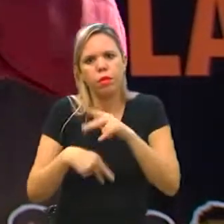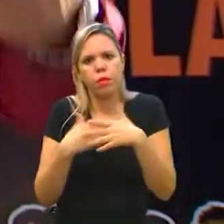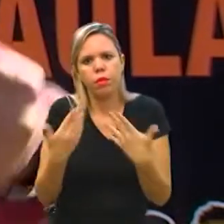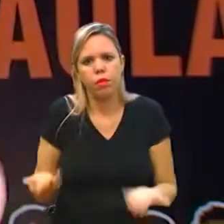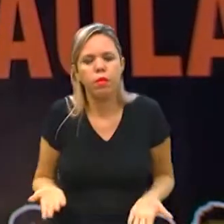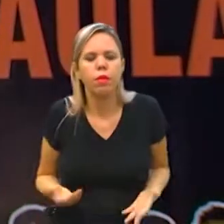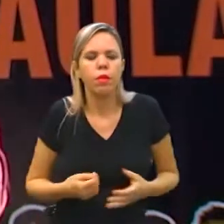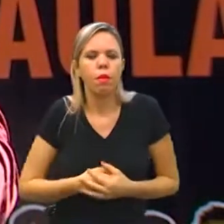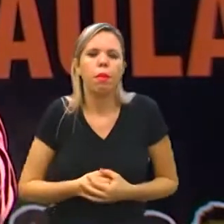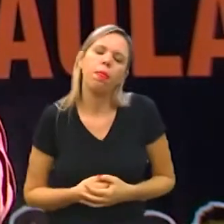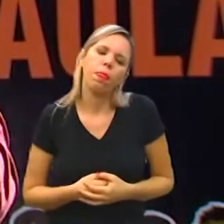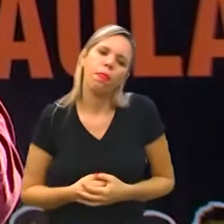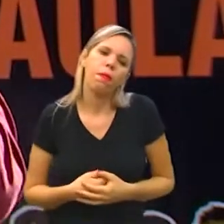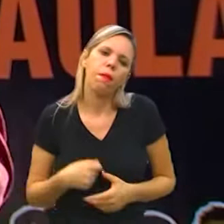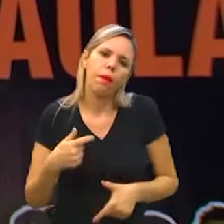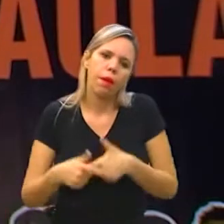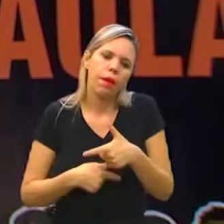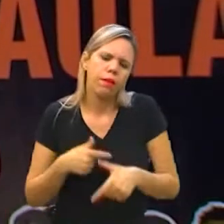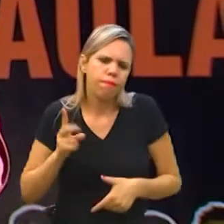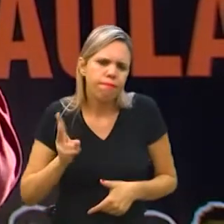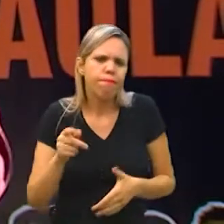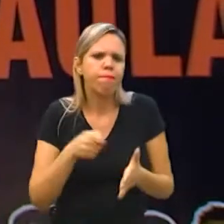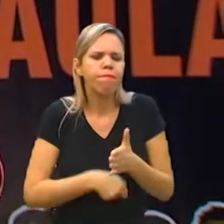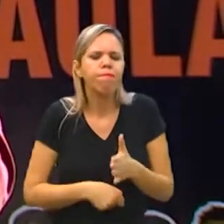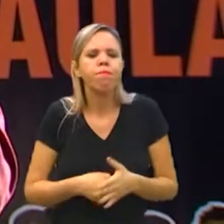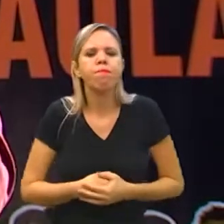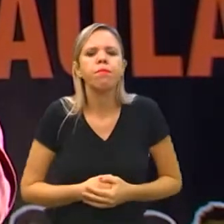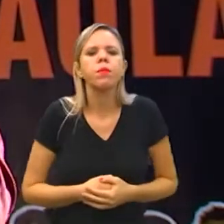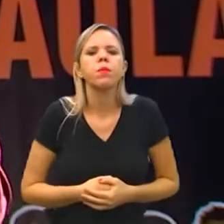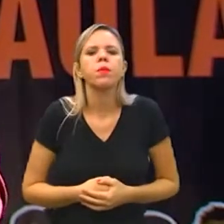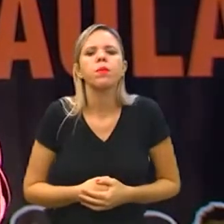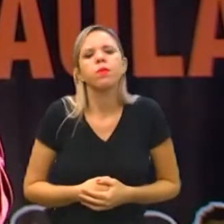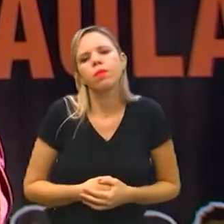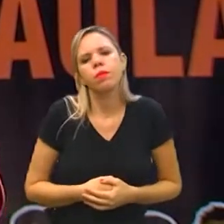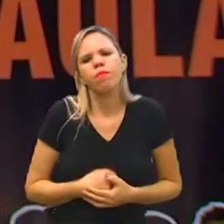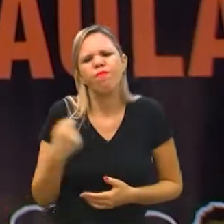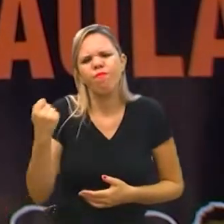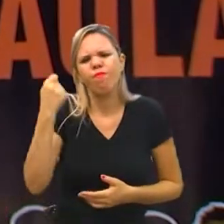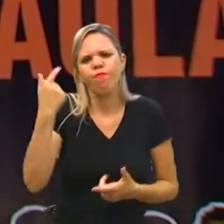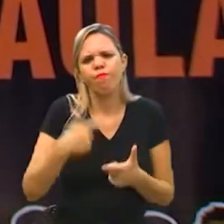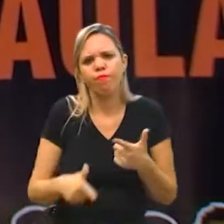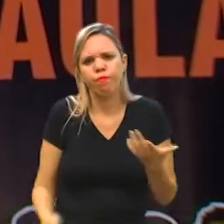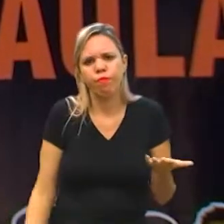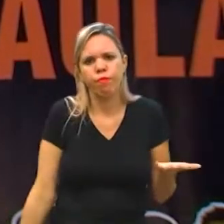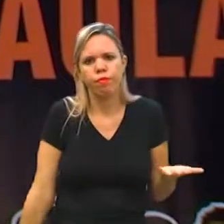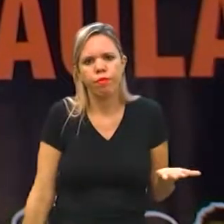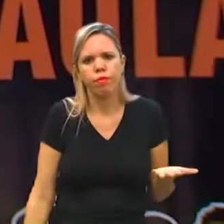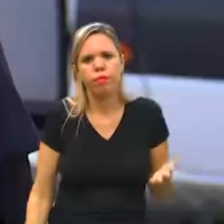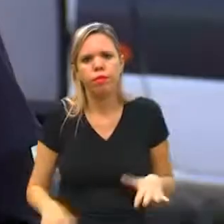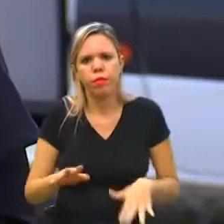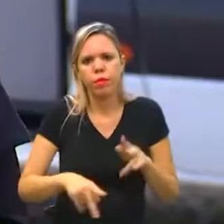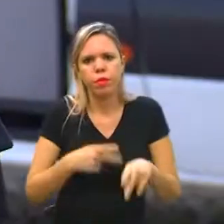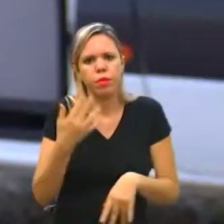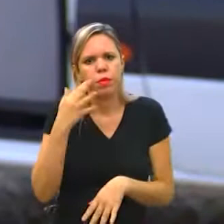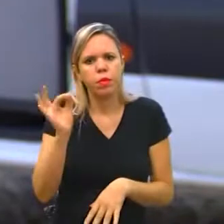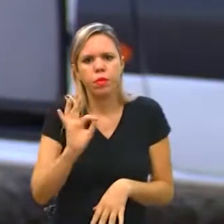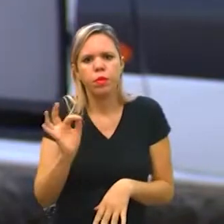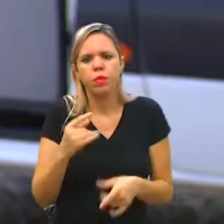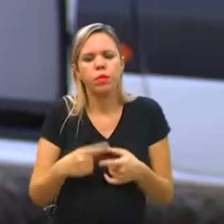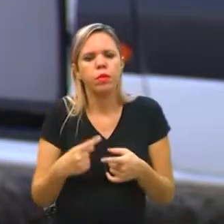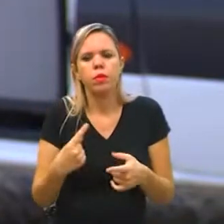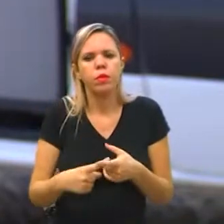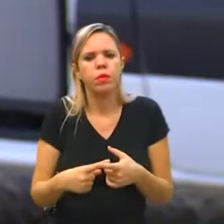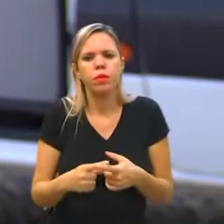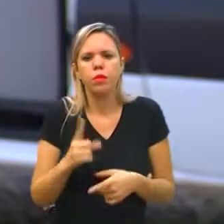comunidade, para a população. Mas temos que trabalhar intensivamente em cima disto, porque realmente é gravíssimo hoje a situação. Talvez as pessoas não